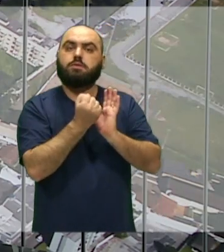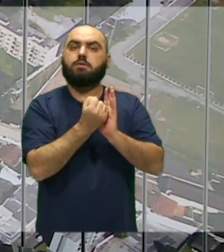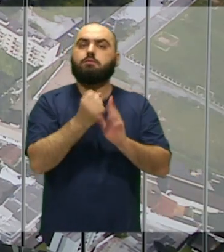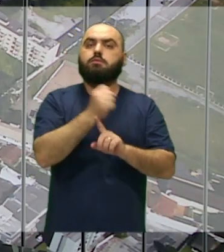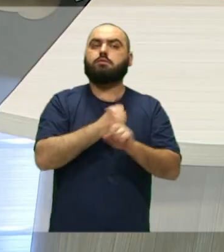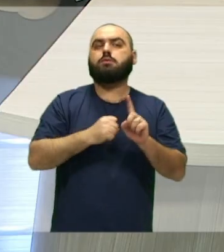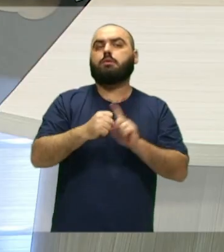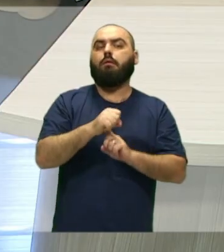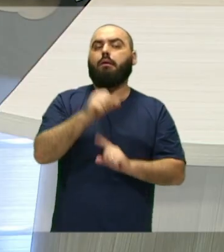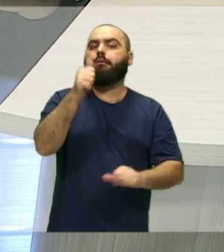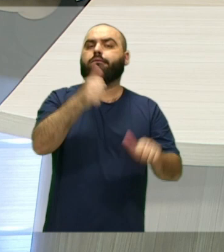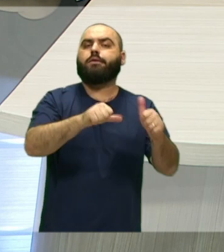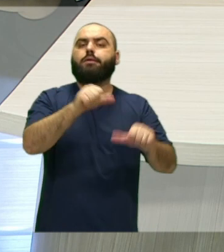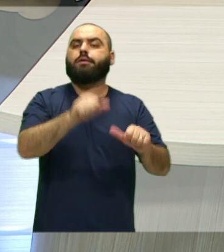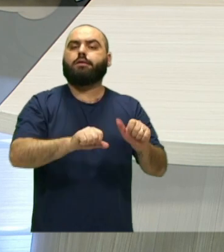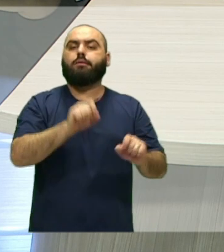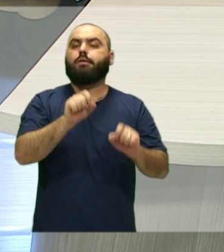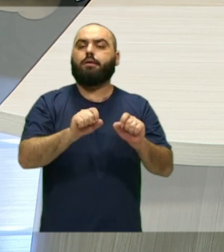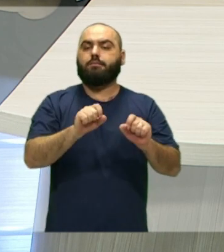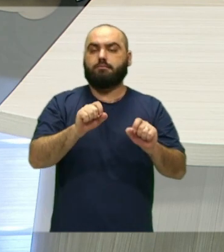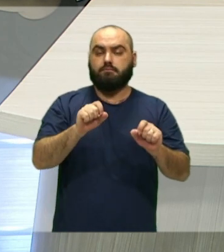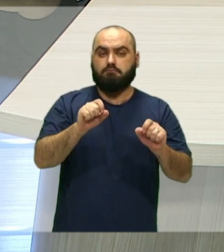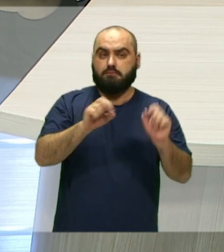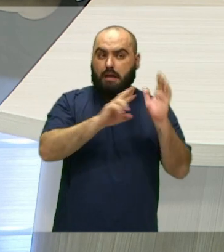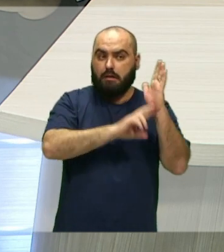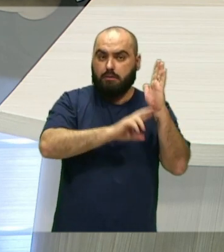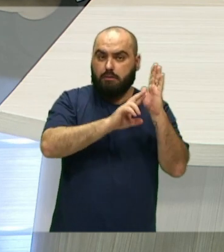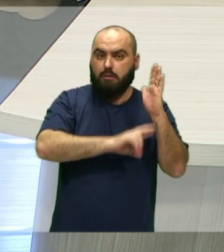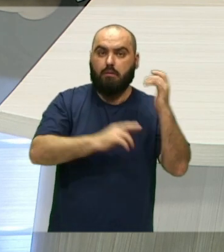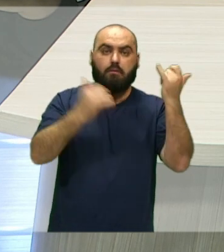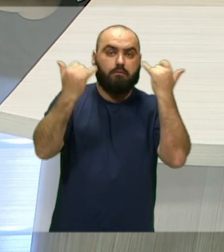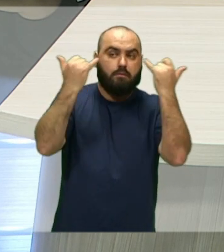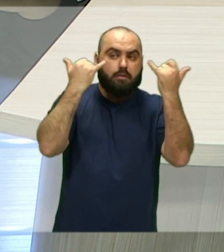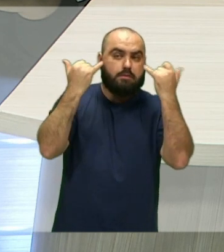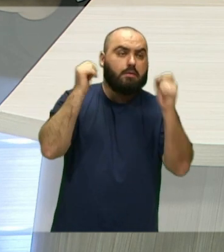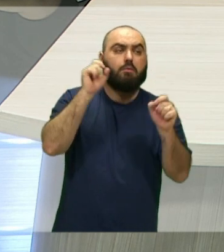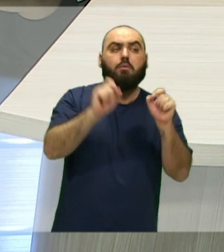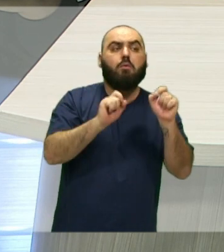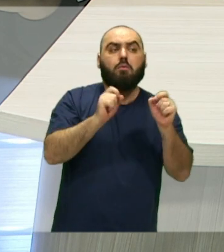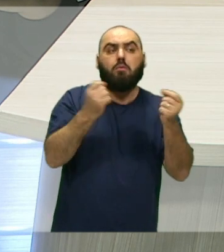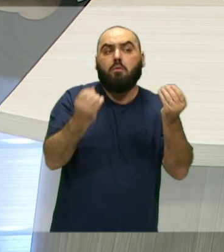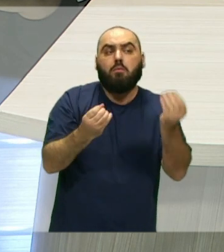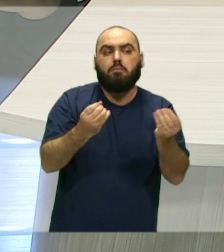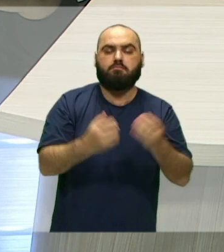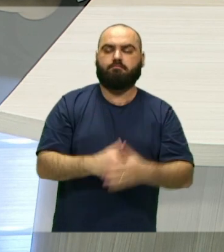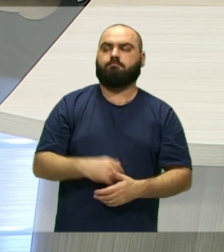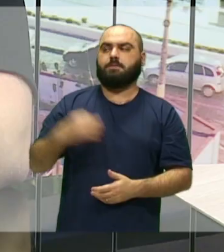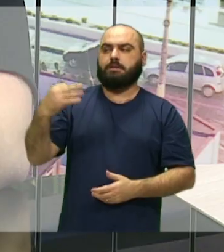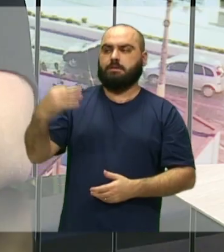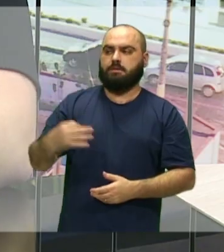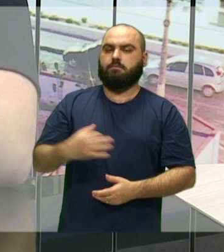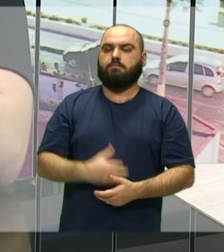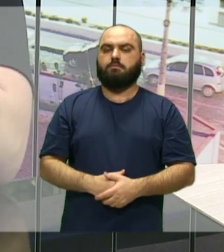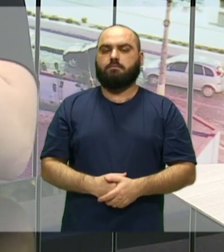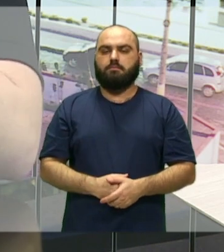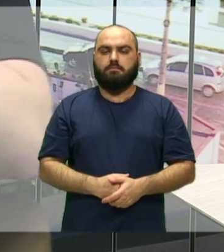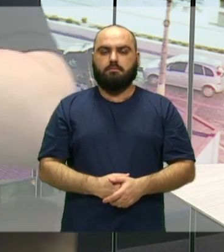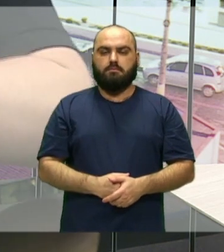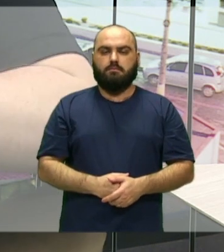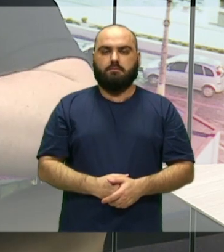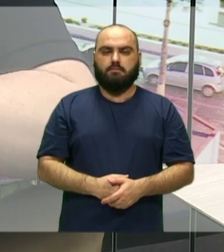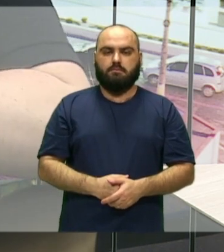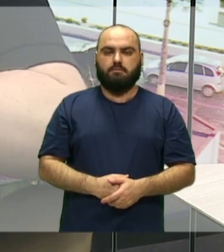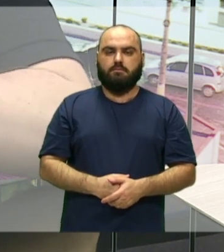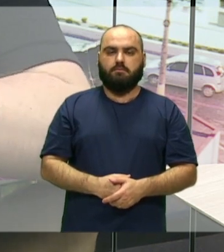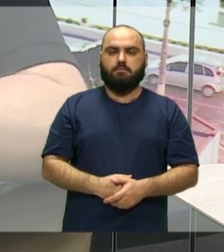projetos é os dados tem relatório das empresas que como é que é os projetos eh continuando até o que